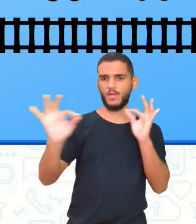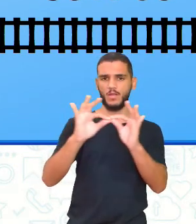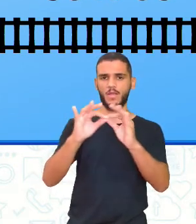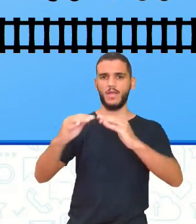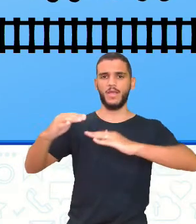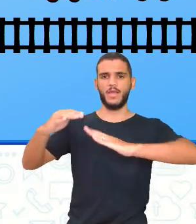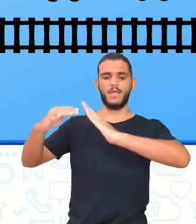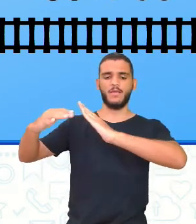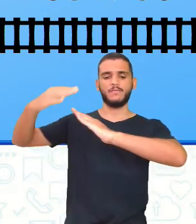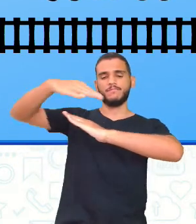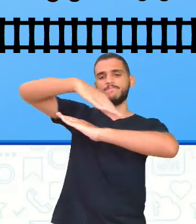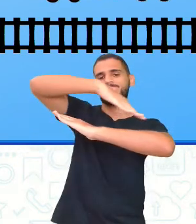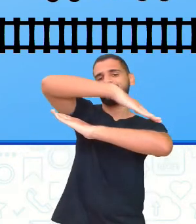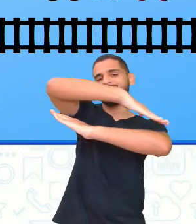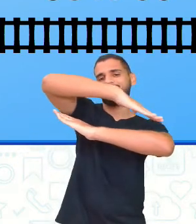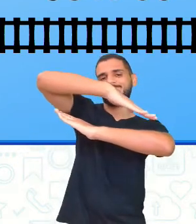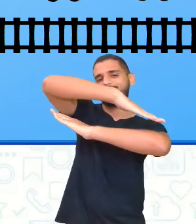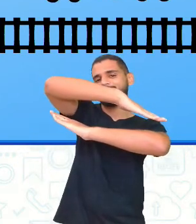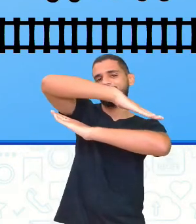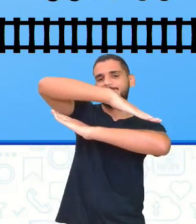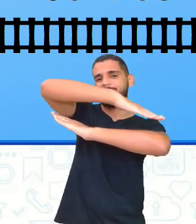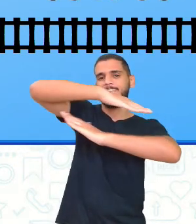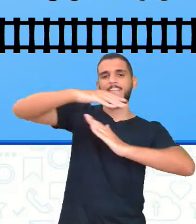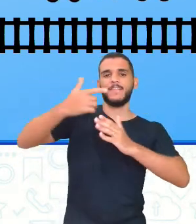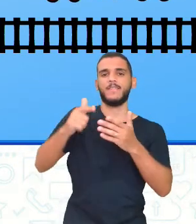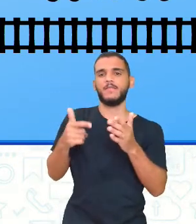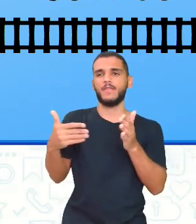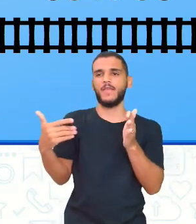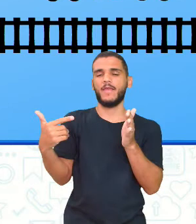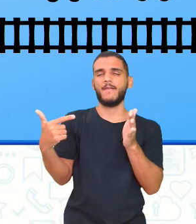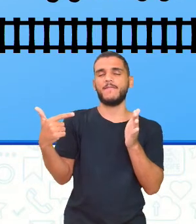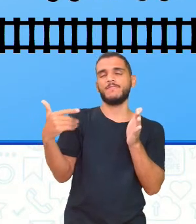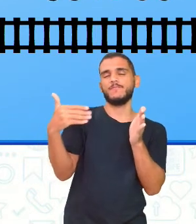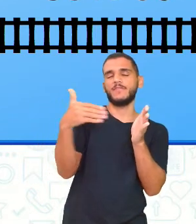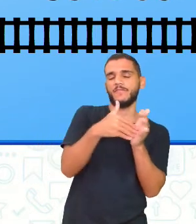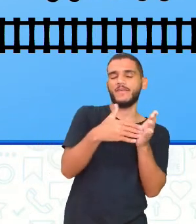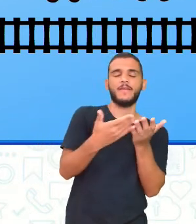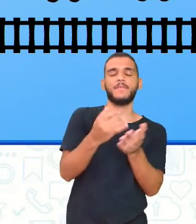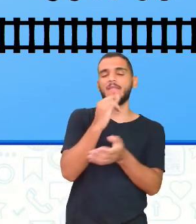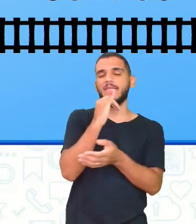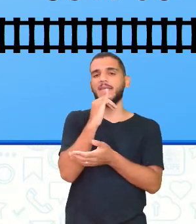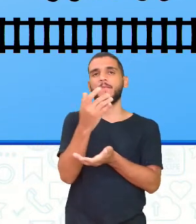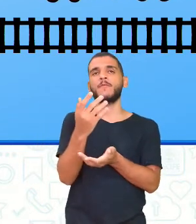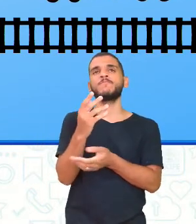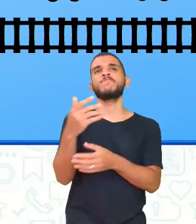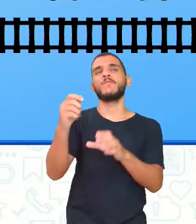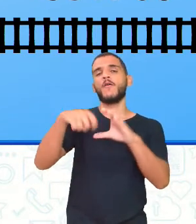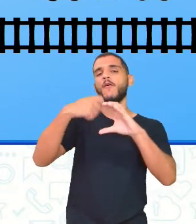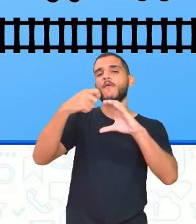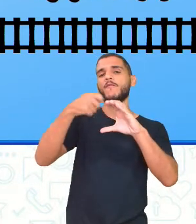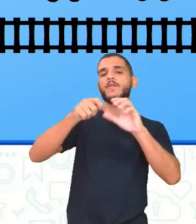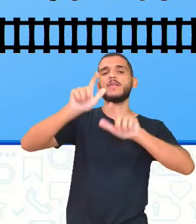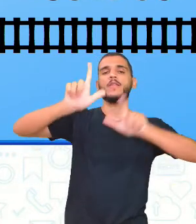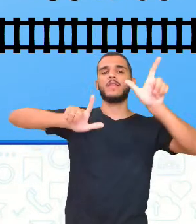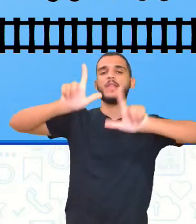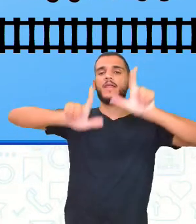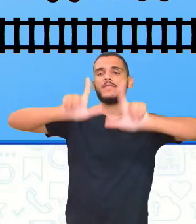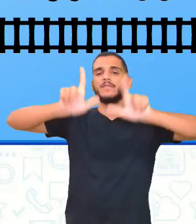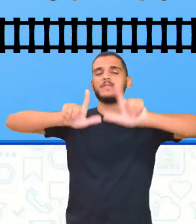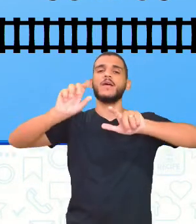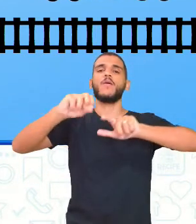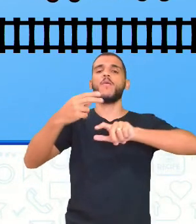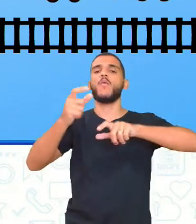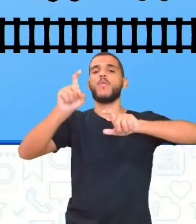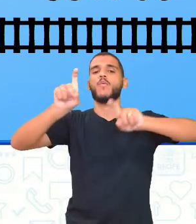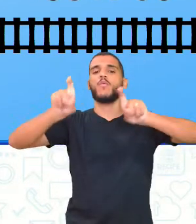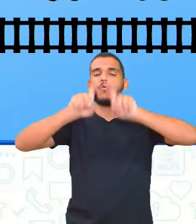fim, o vídeo da televisão ou do seu celular ou do seu computador é o limite, na verdade,